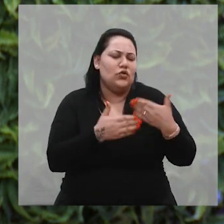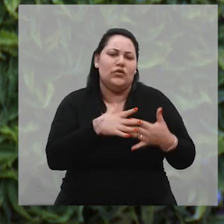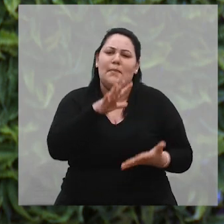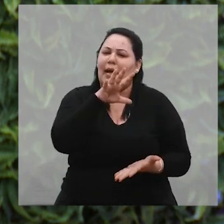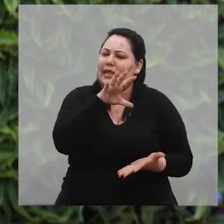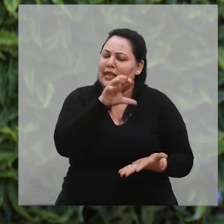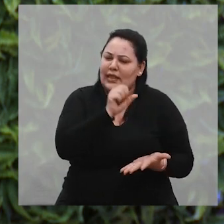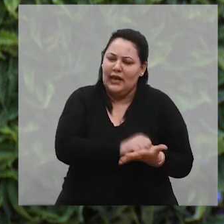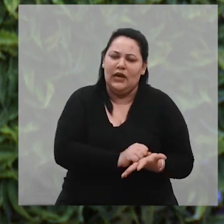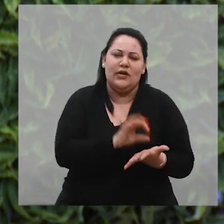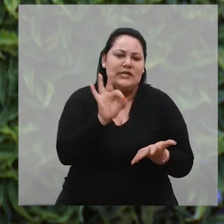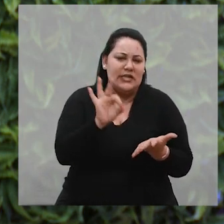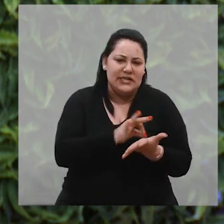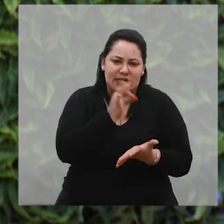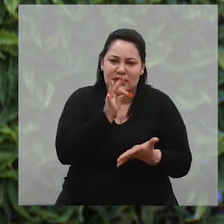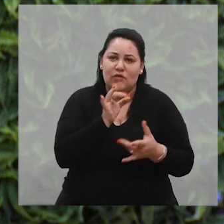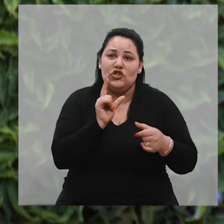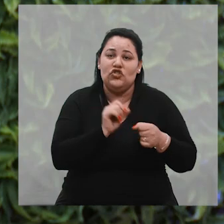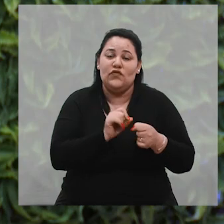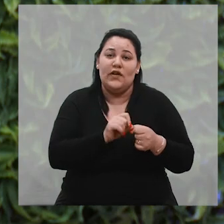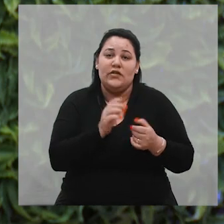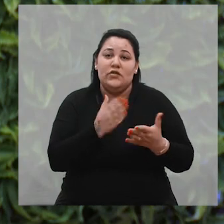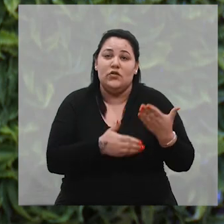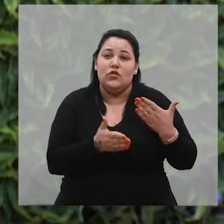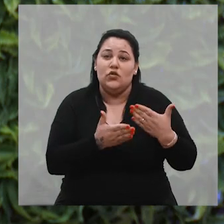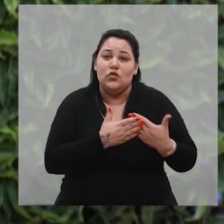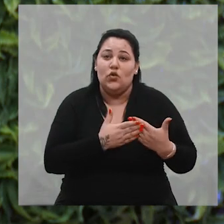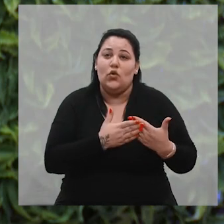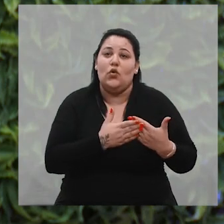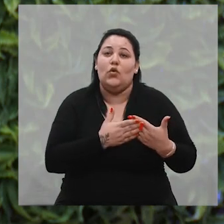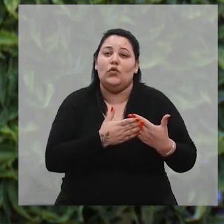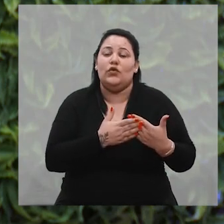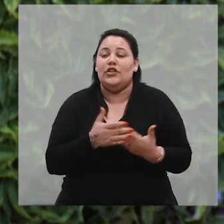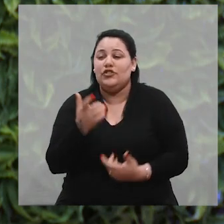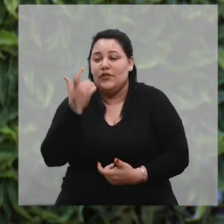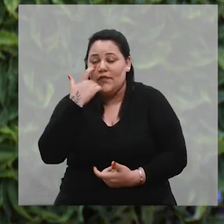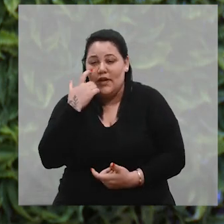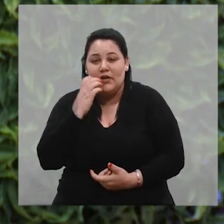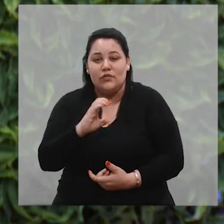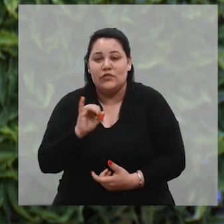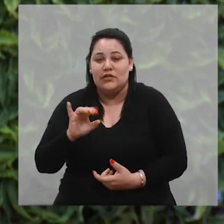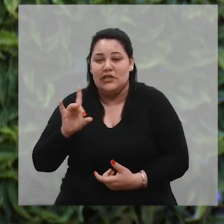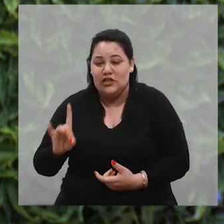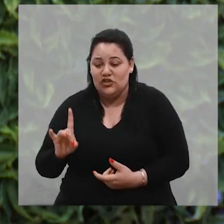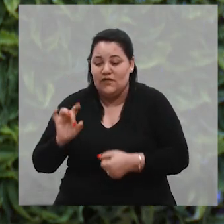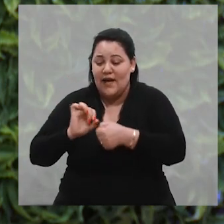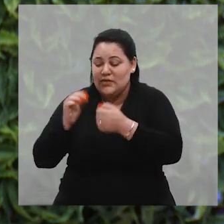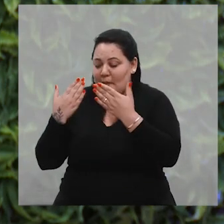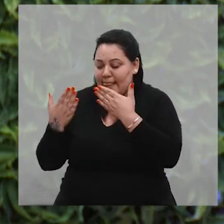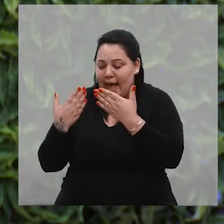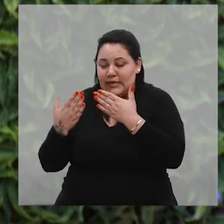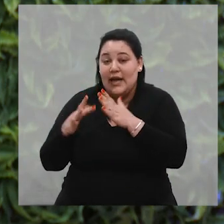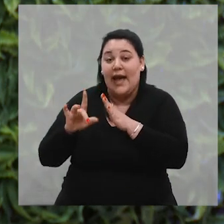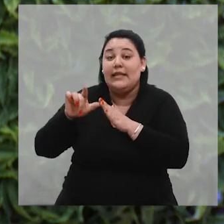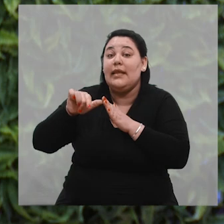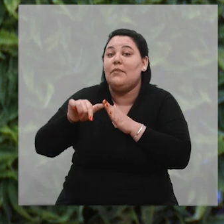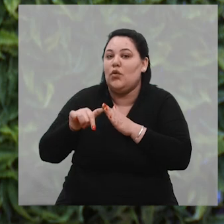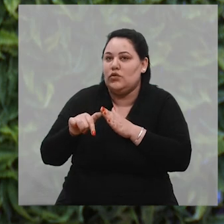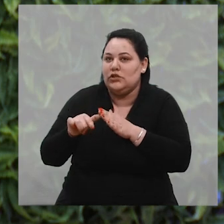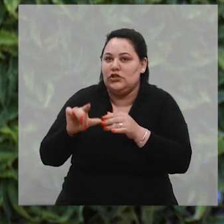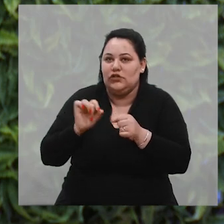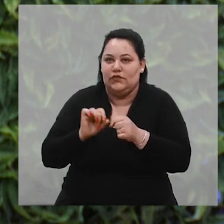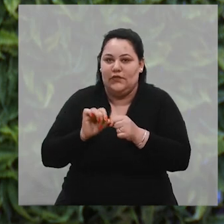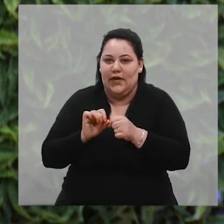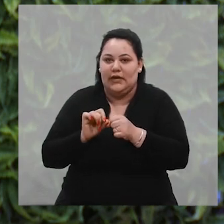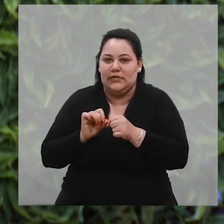parte cadastral, né, a parte de acordo com o CID, faz toda uma avaliação e depois a gente